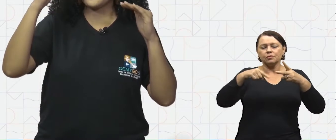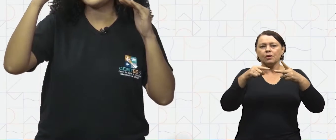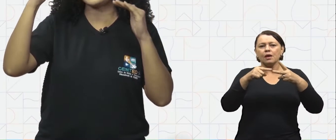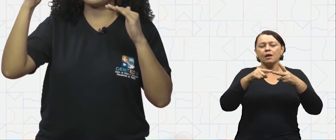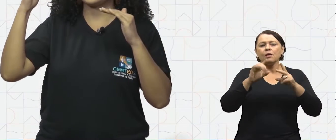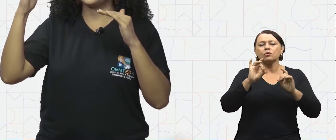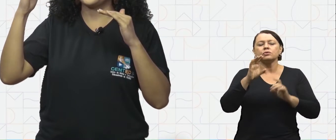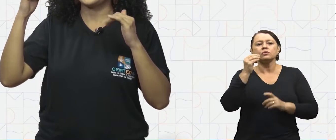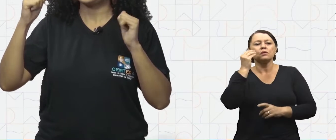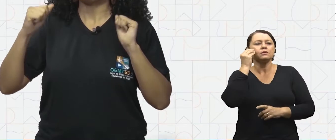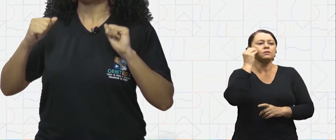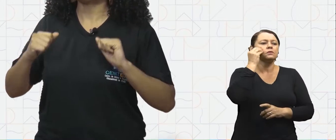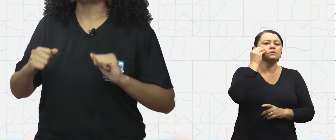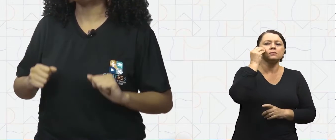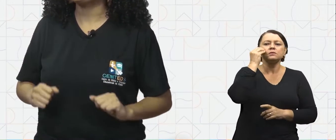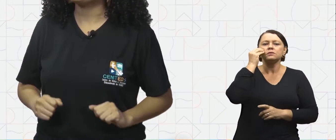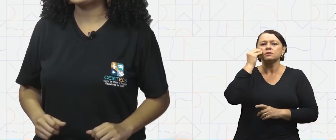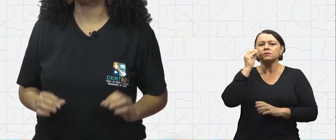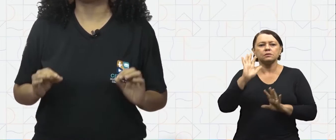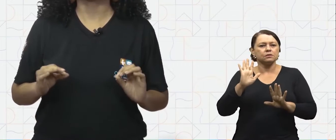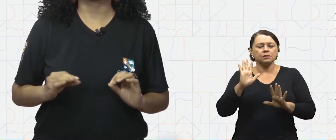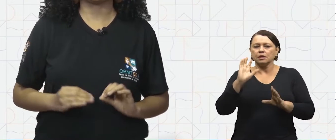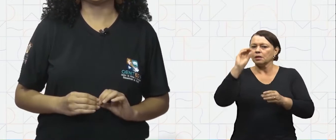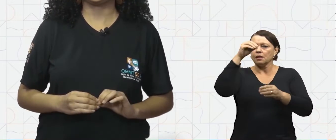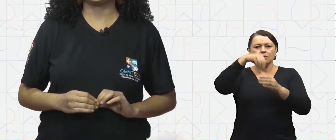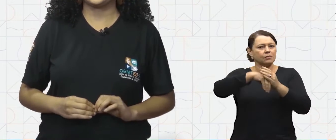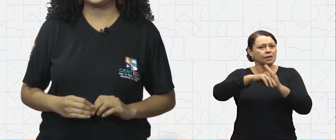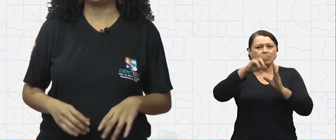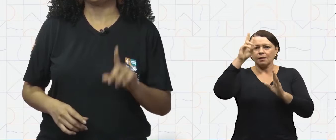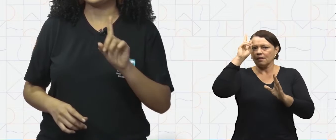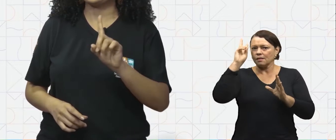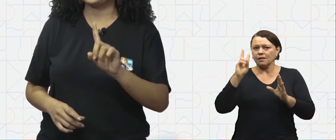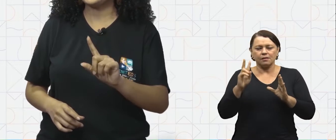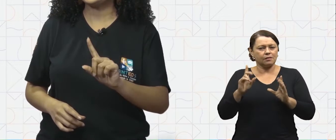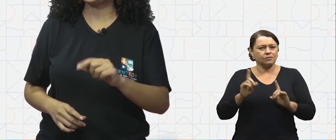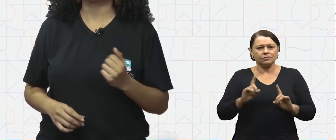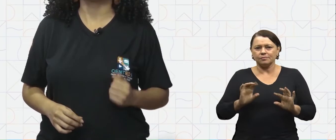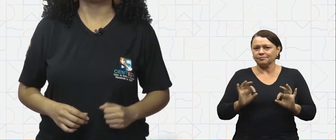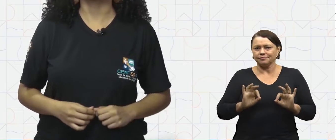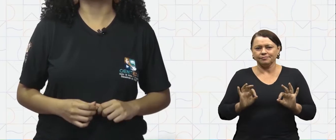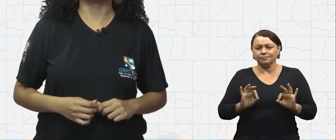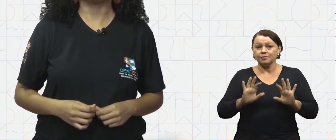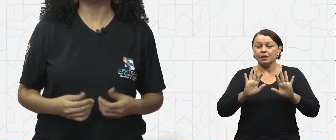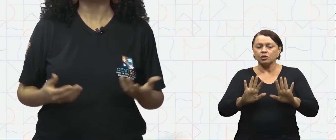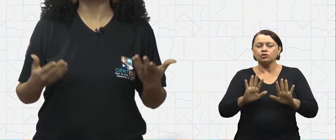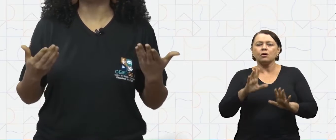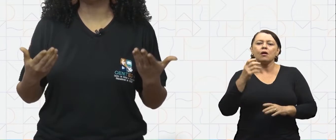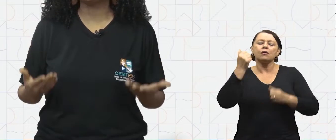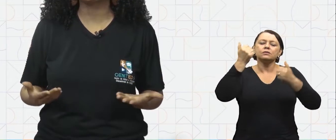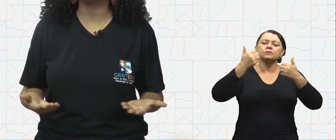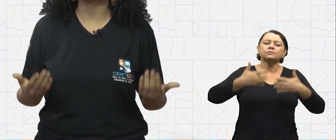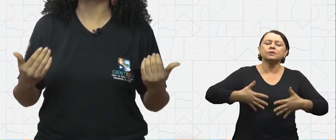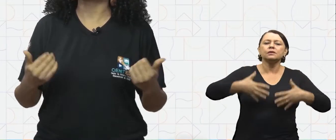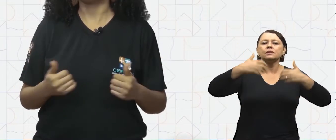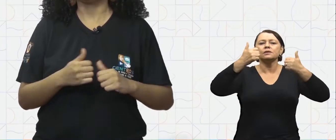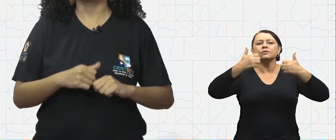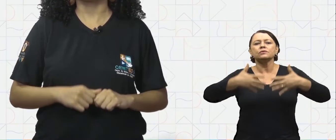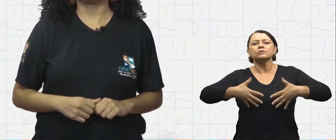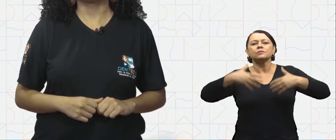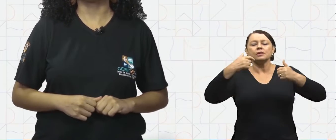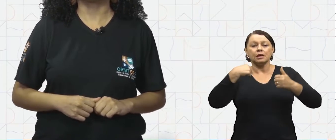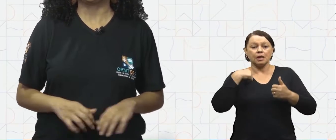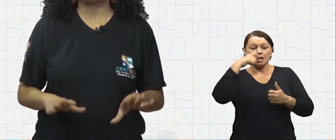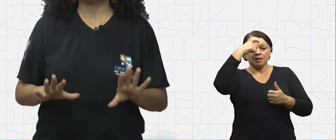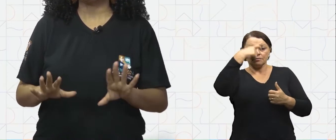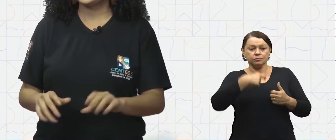narrador observador, ele não é uma personagem da história. E, por isso, ao falar, não inclui a si mesmo